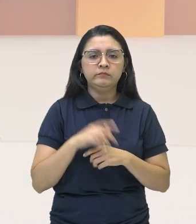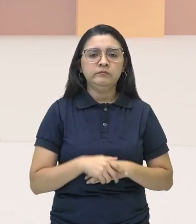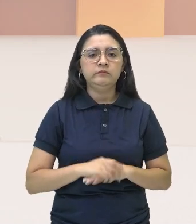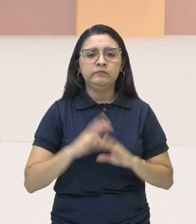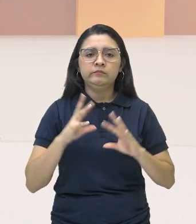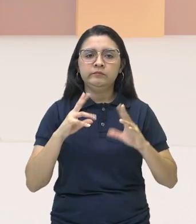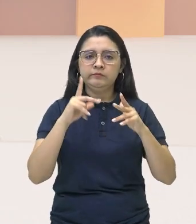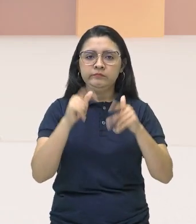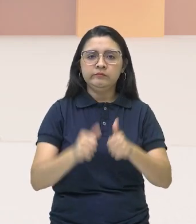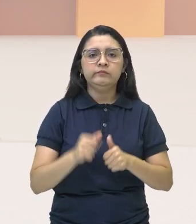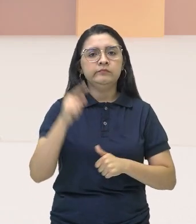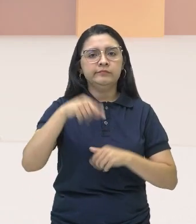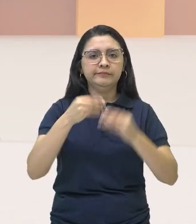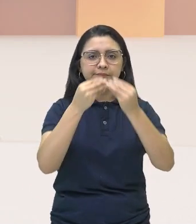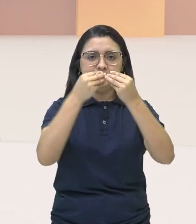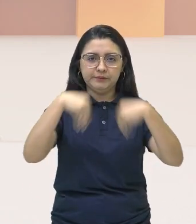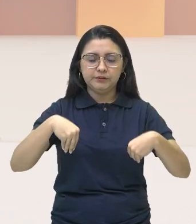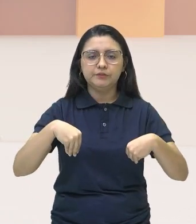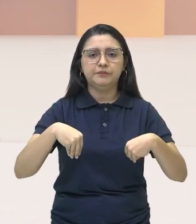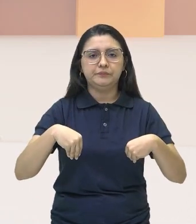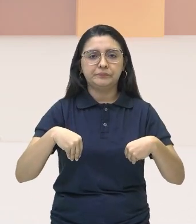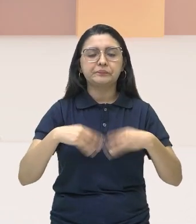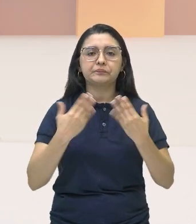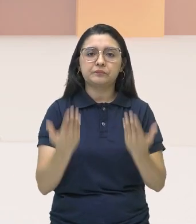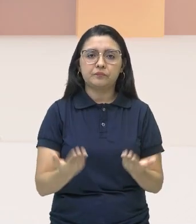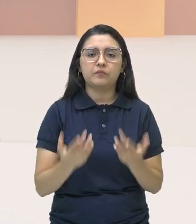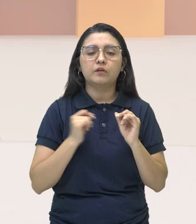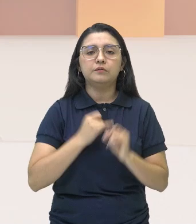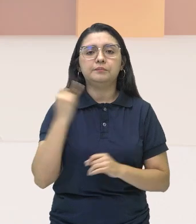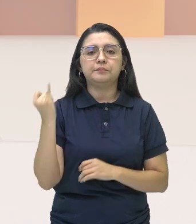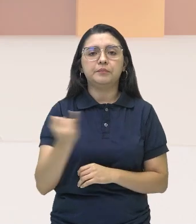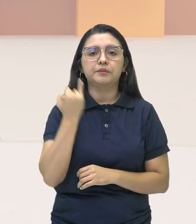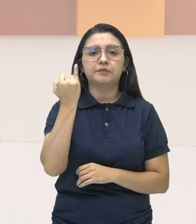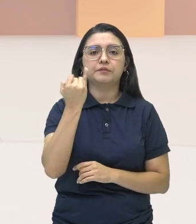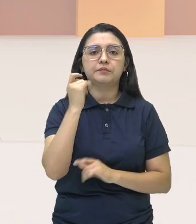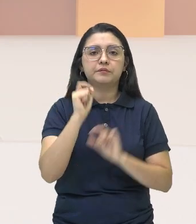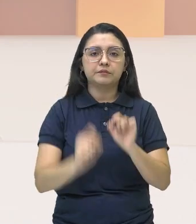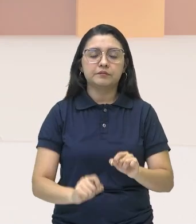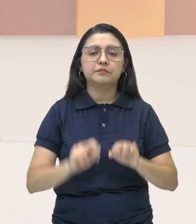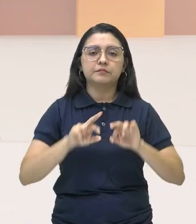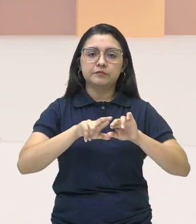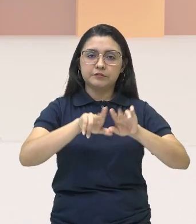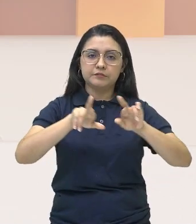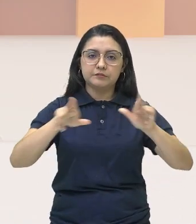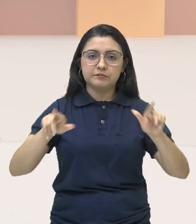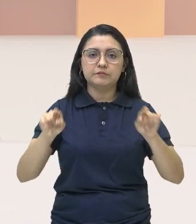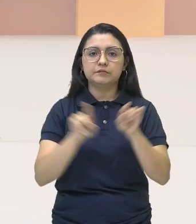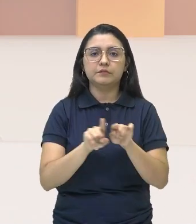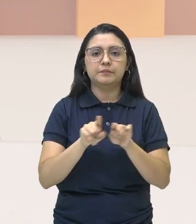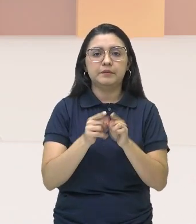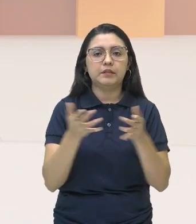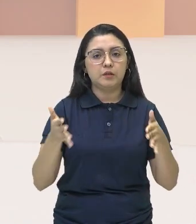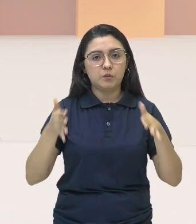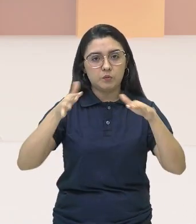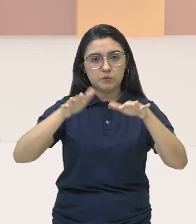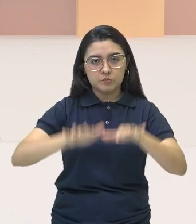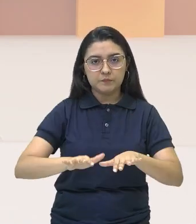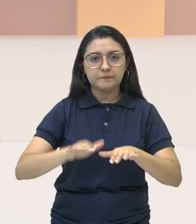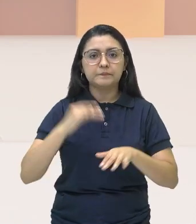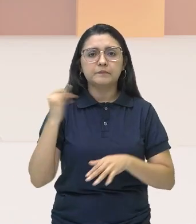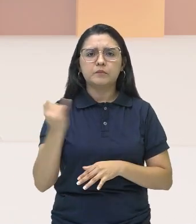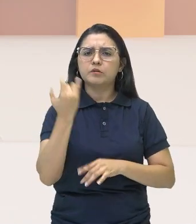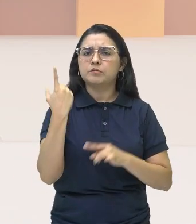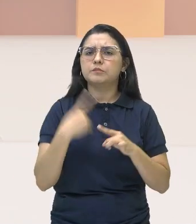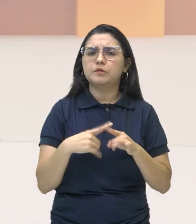Tudo isso é prejuízo, sim. Daí a importância da diversidade e da inclusão. É importante por